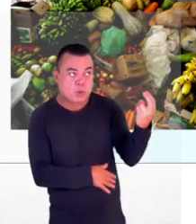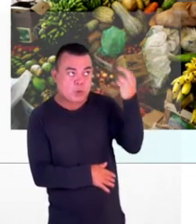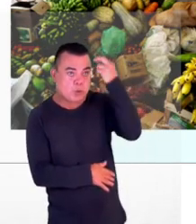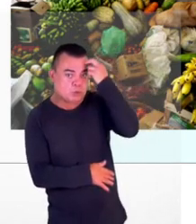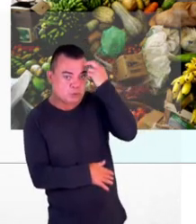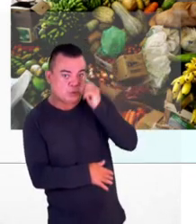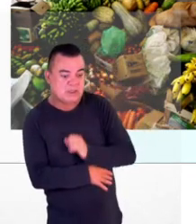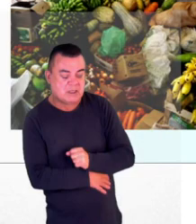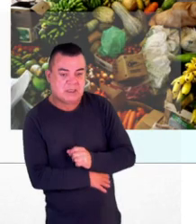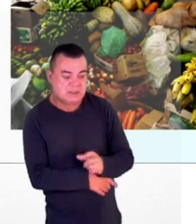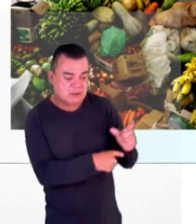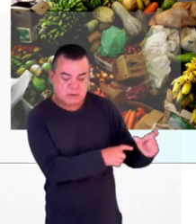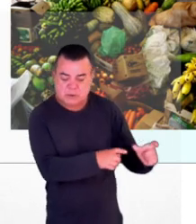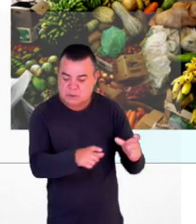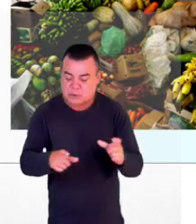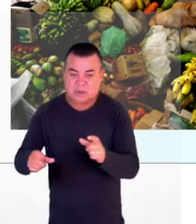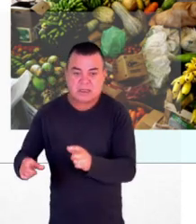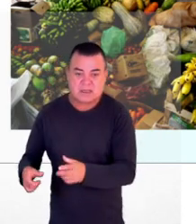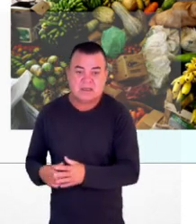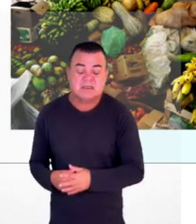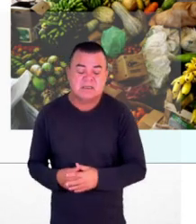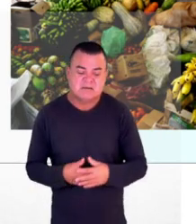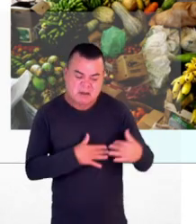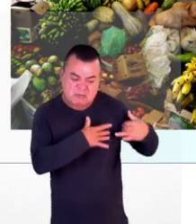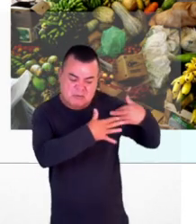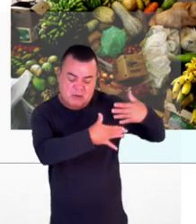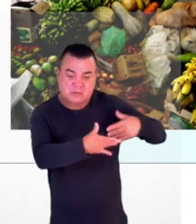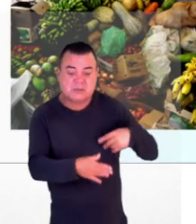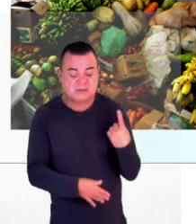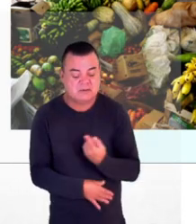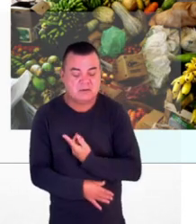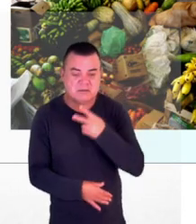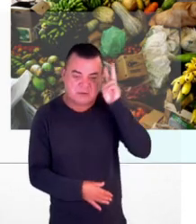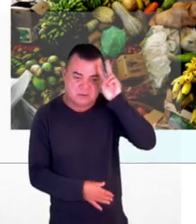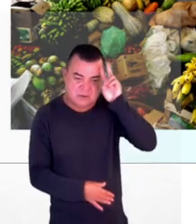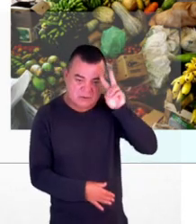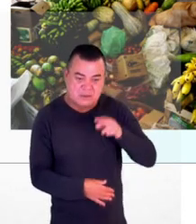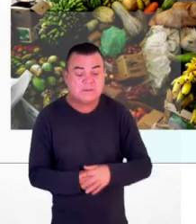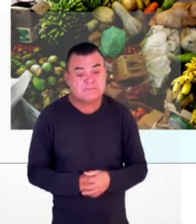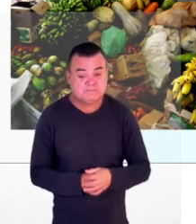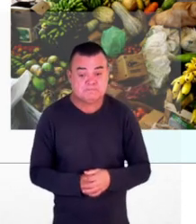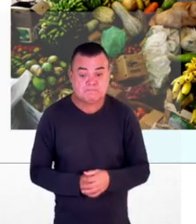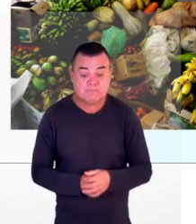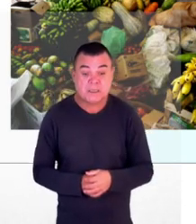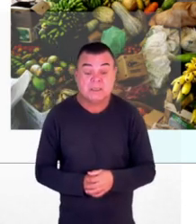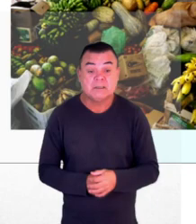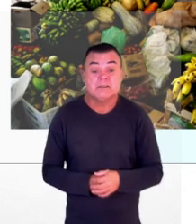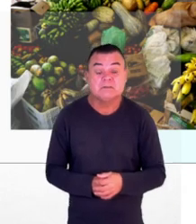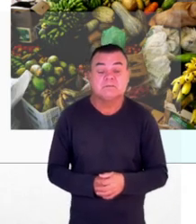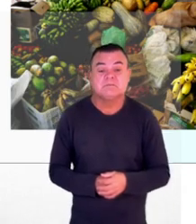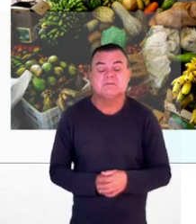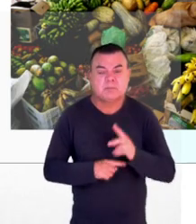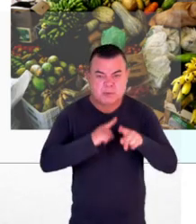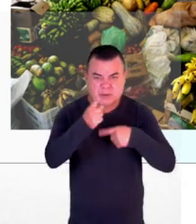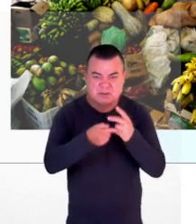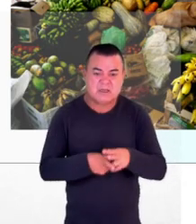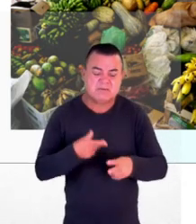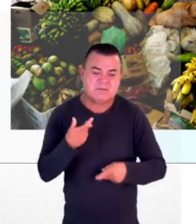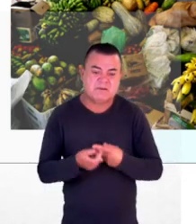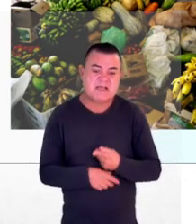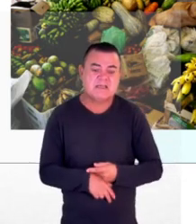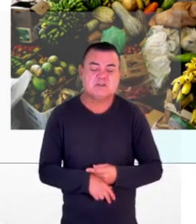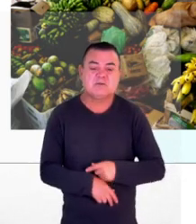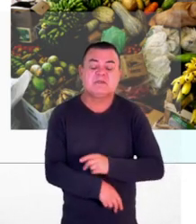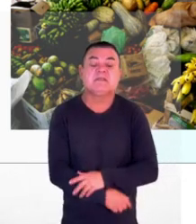territórios né que perpassam aí a nossa história e nós vamos ter que falar um pouco também mais adiante sobre racismo eh